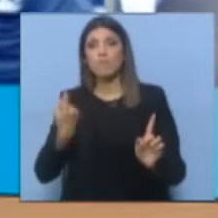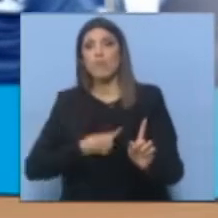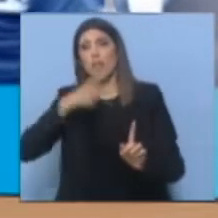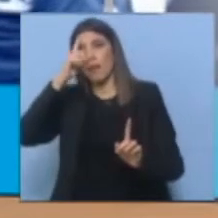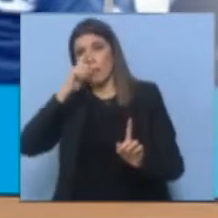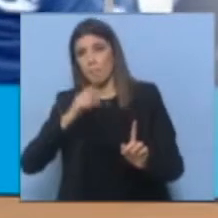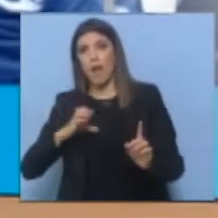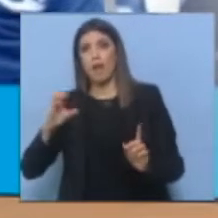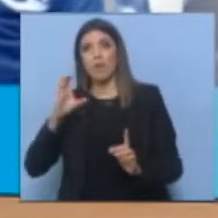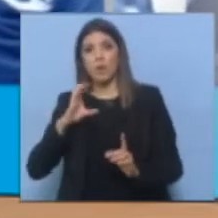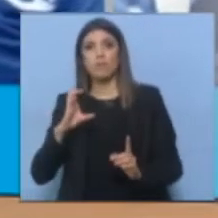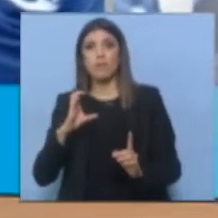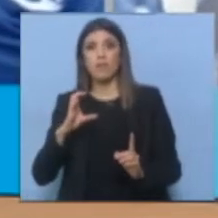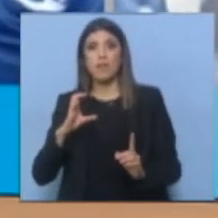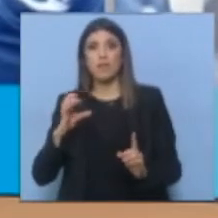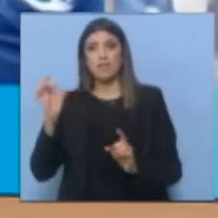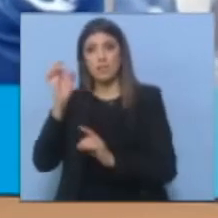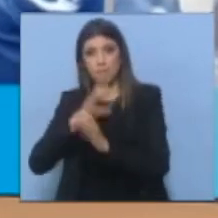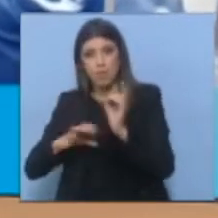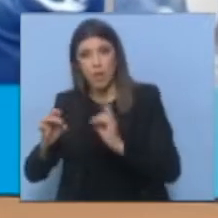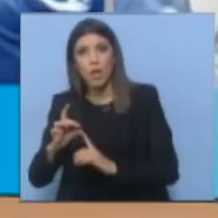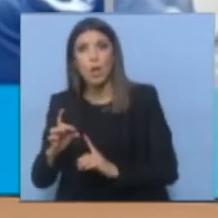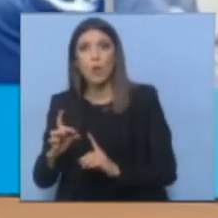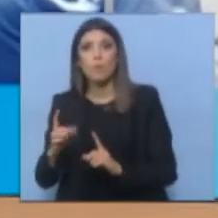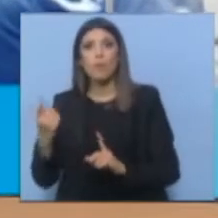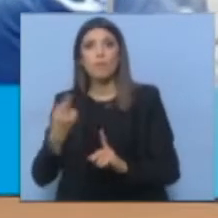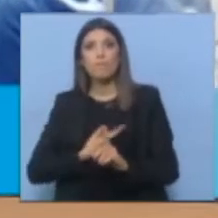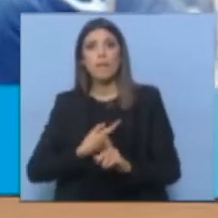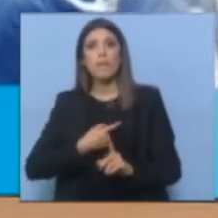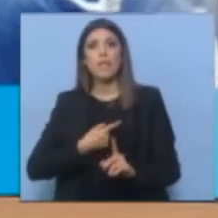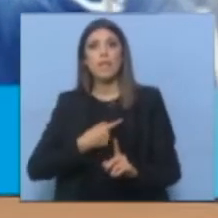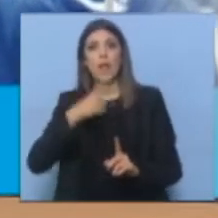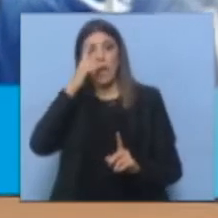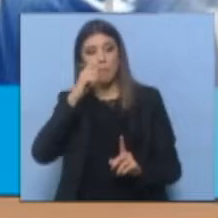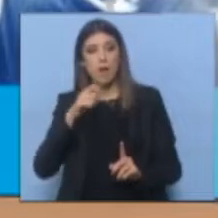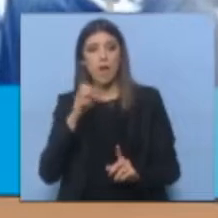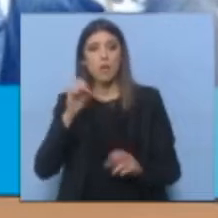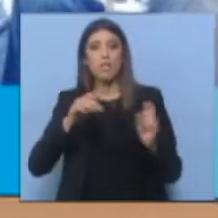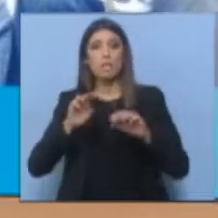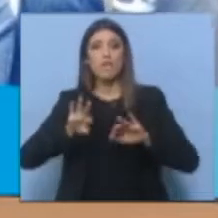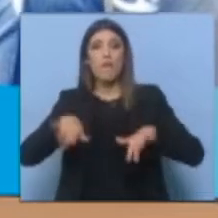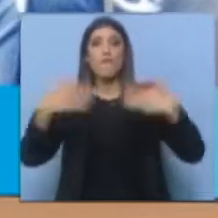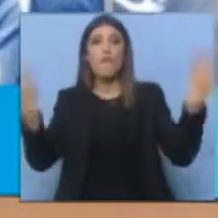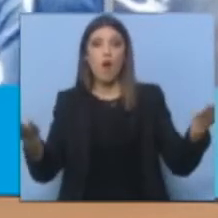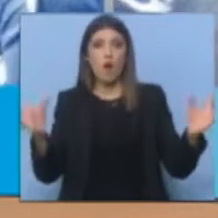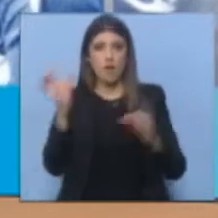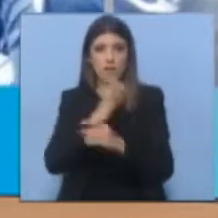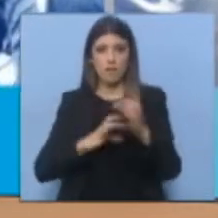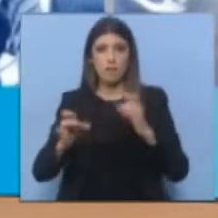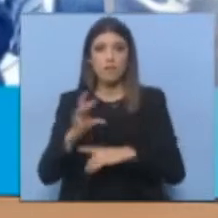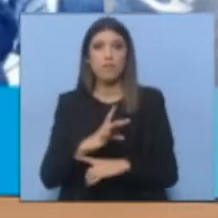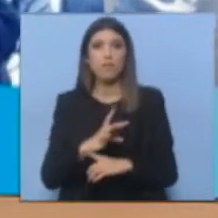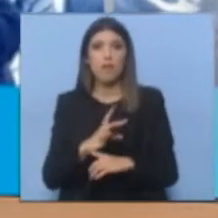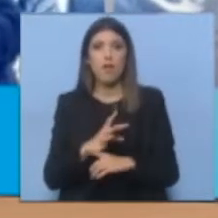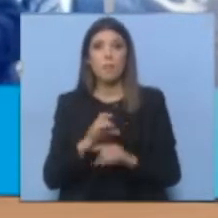que há esta realidade e que é preciso agirmos contra esta realidade também, e temos também de tomar as nossas medidas no sentido de evitar que esta perseguição chegue